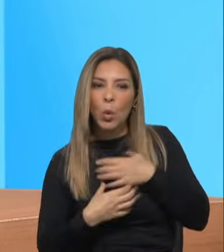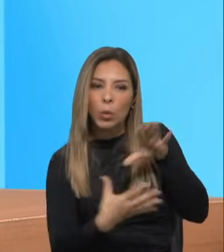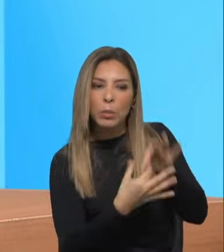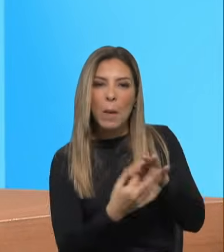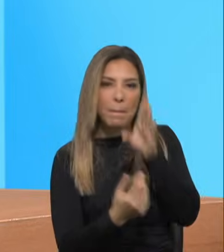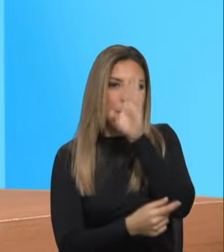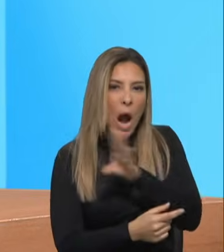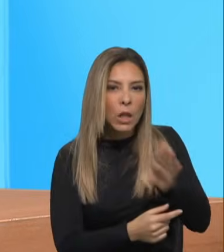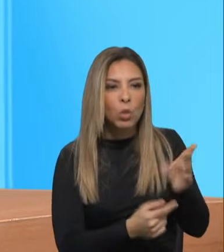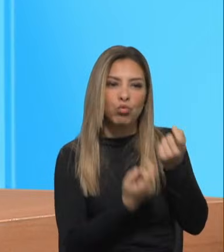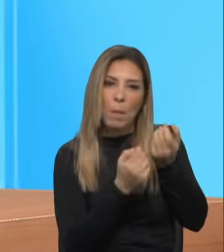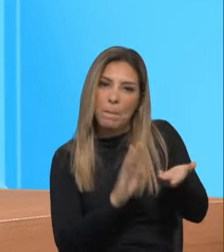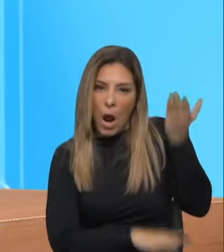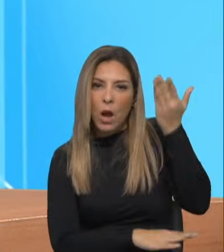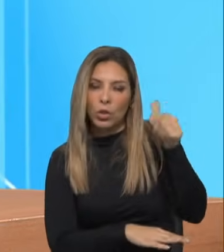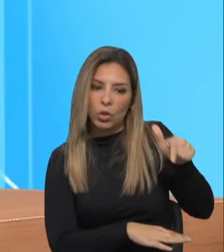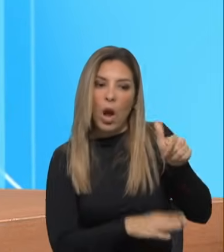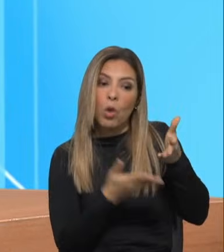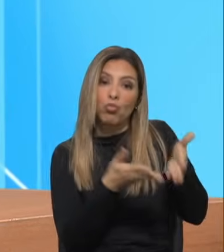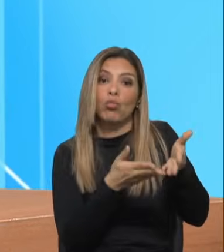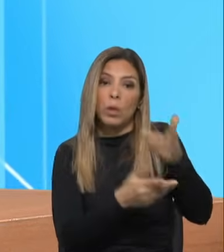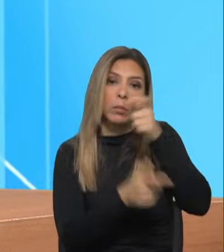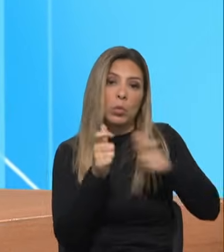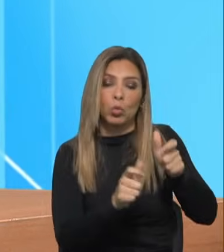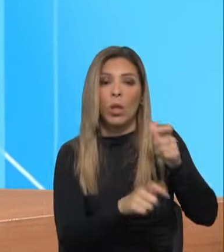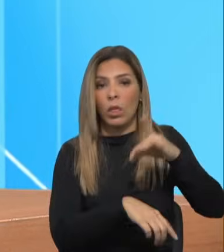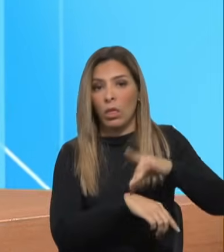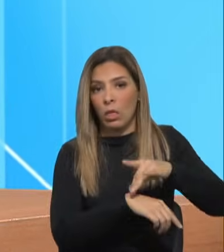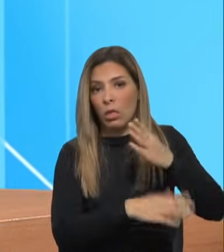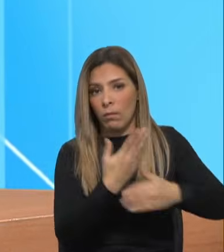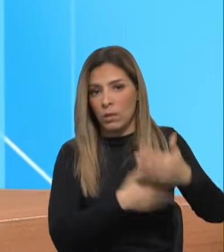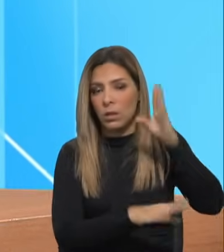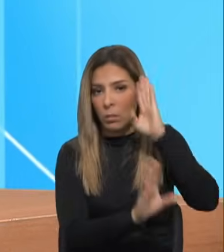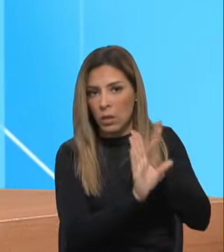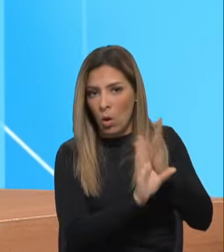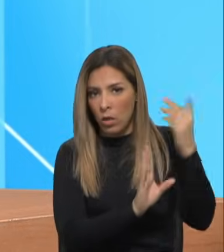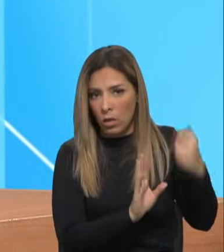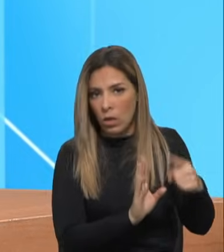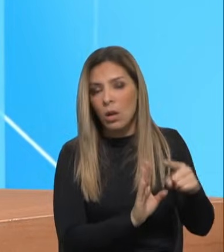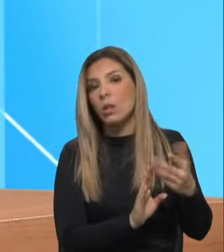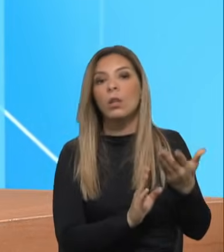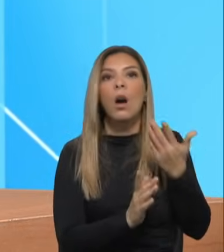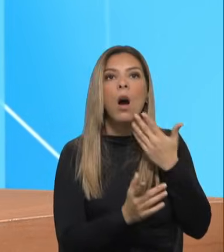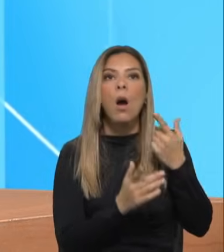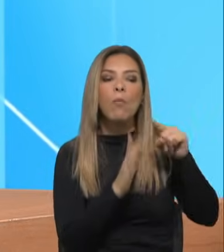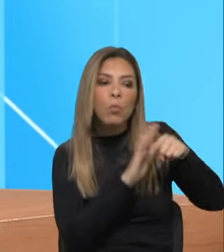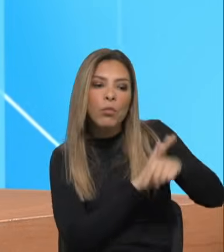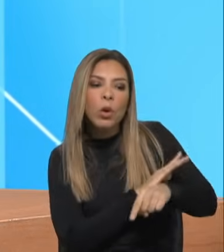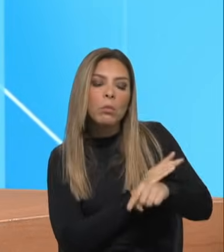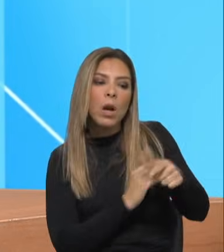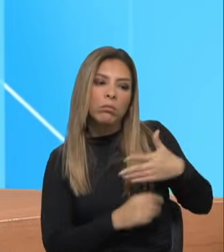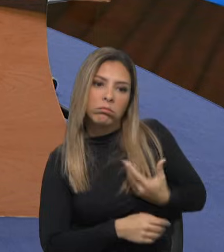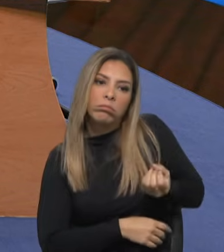que ajudará também as pessoas com deficiência psíquica a viverem e aprofundarem este tema de ser espelho de